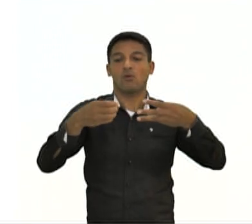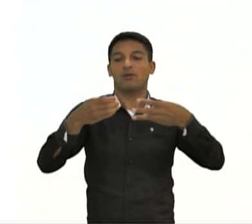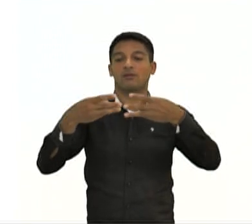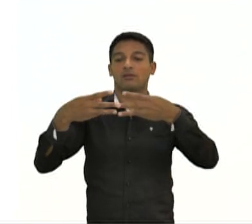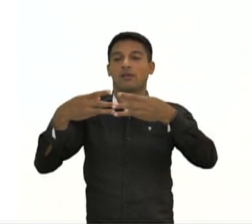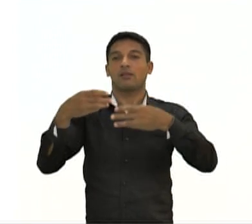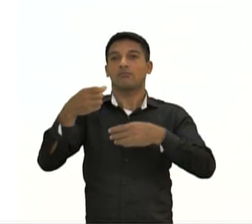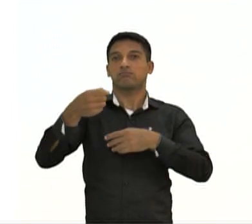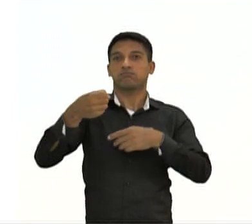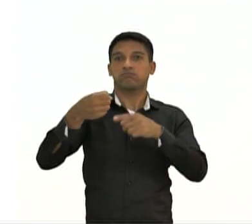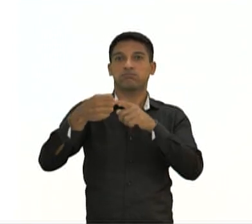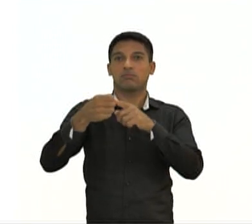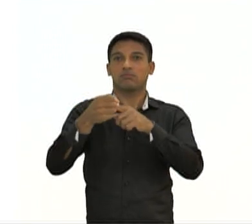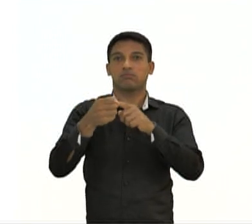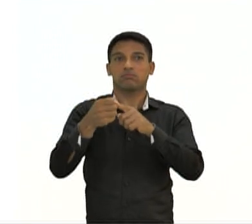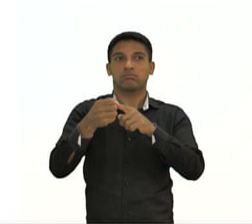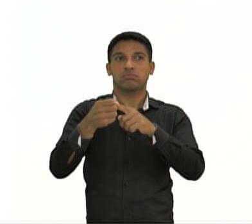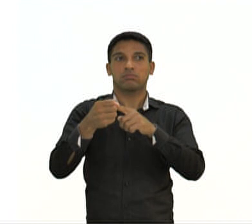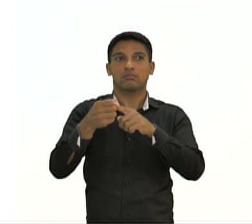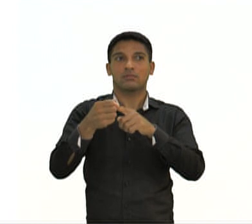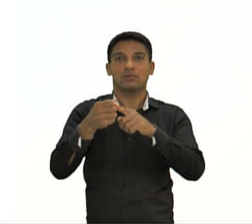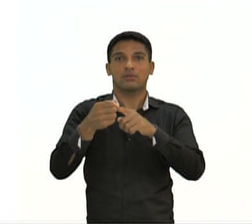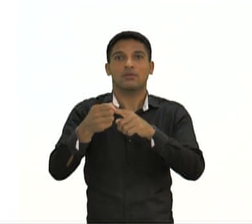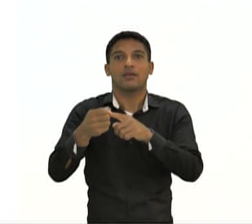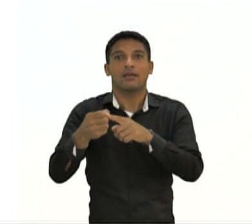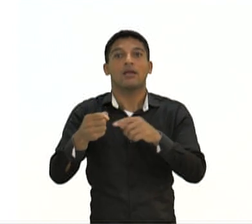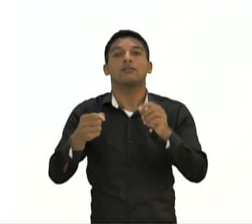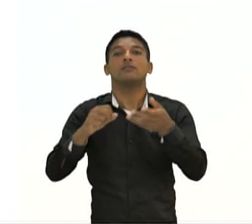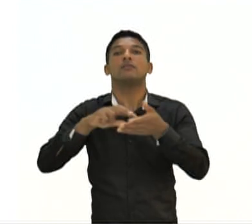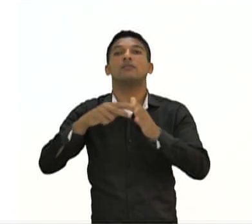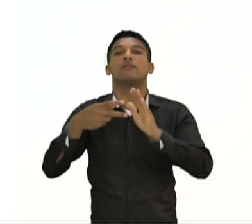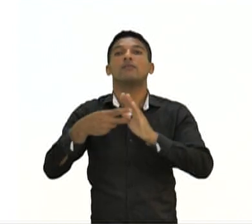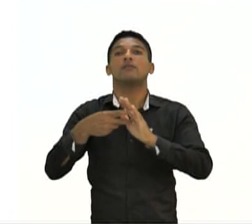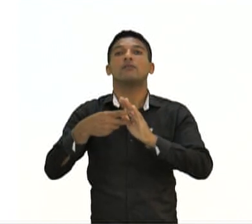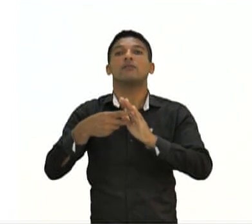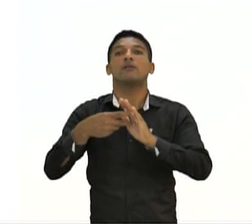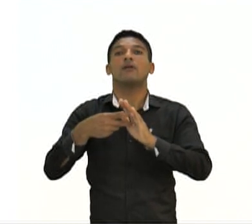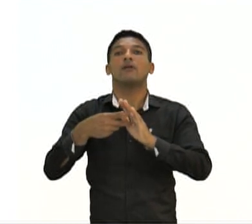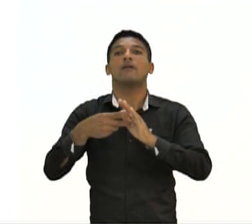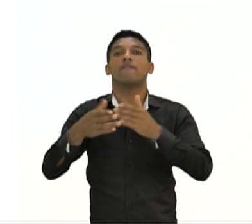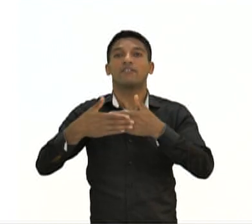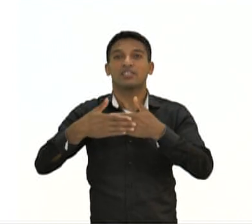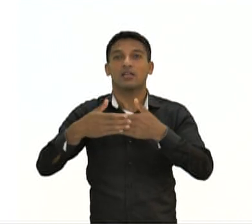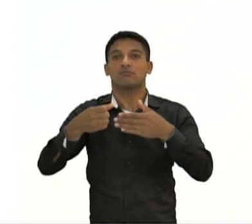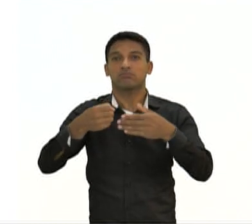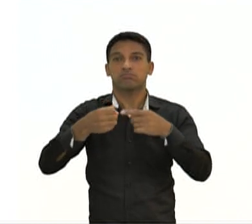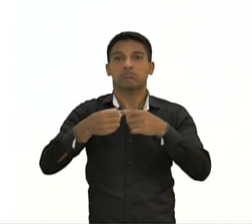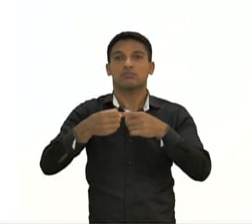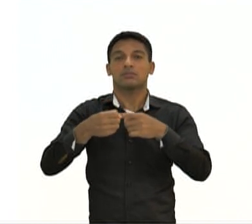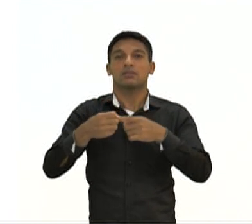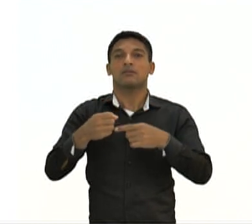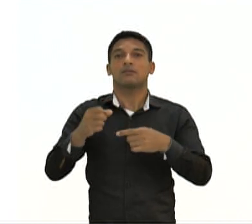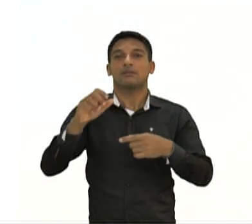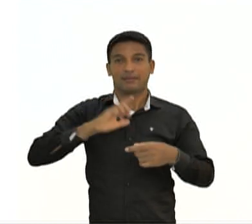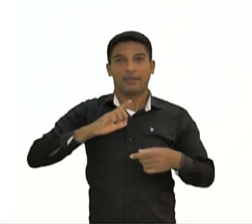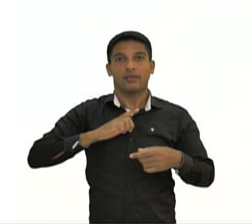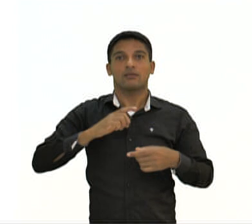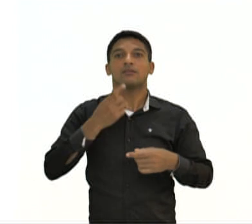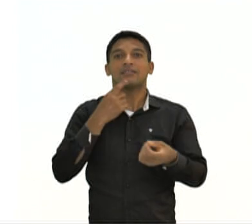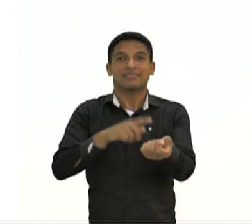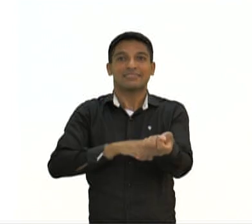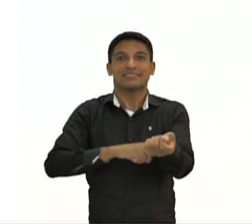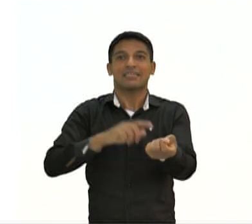Ou seja, a glicose vai ficar ali no sangue, tá? Quando essa insulina ela